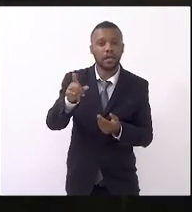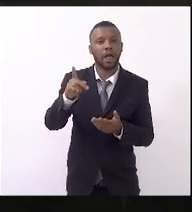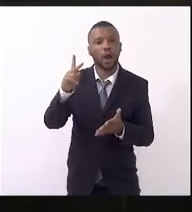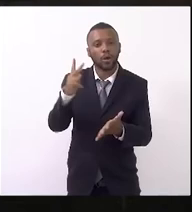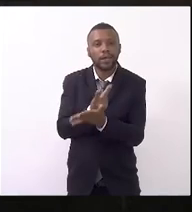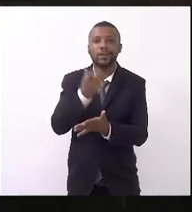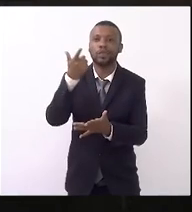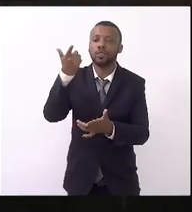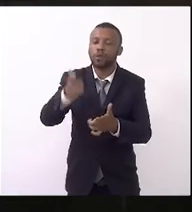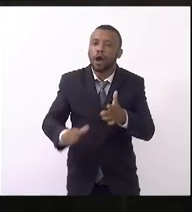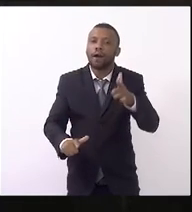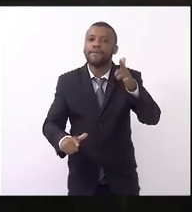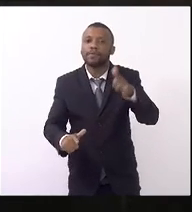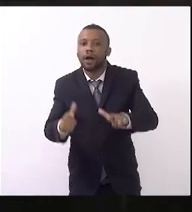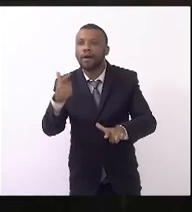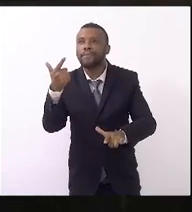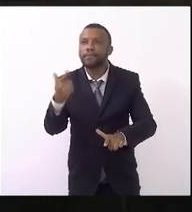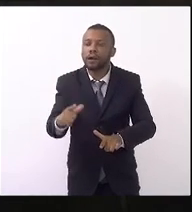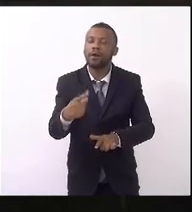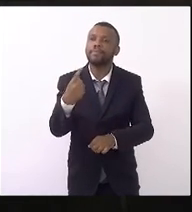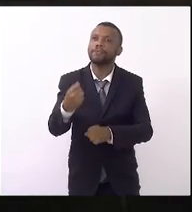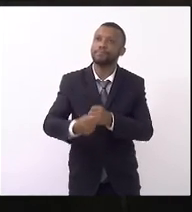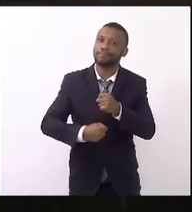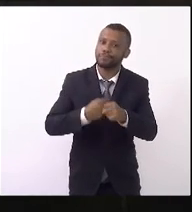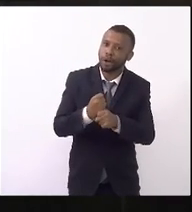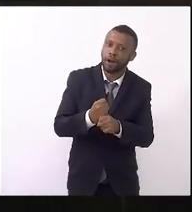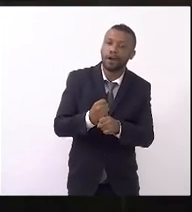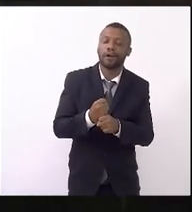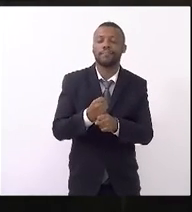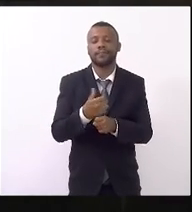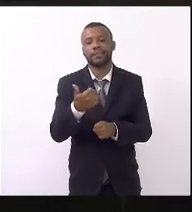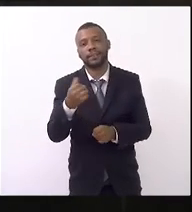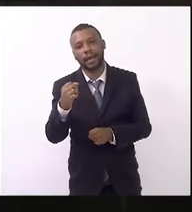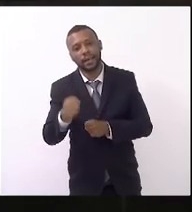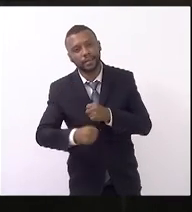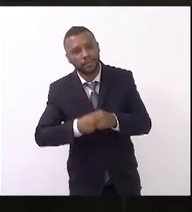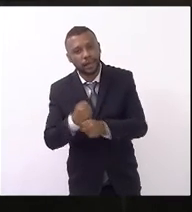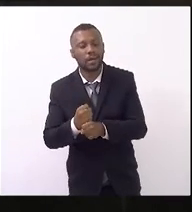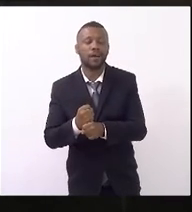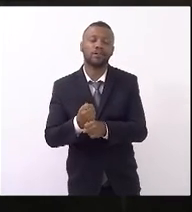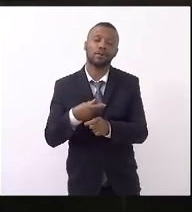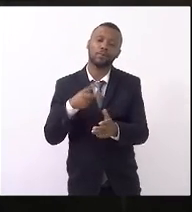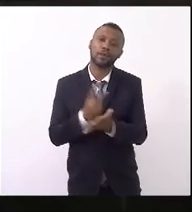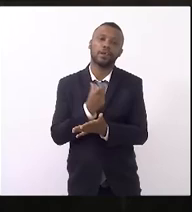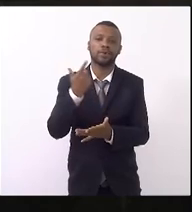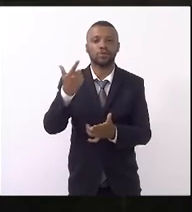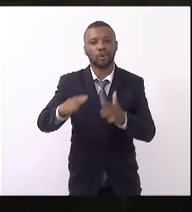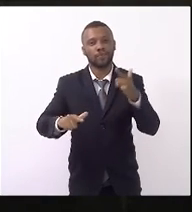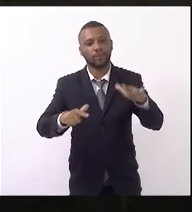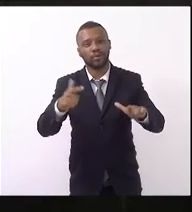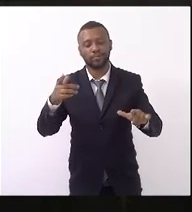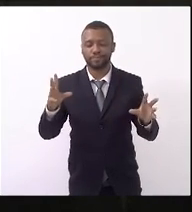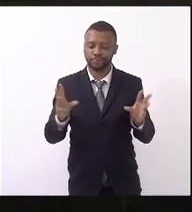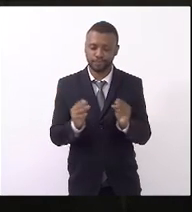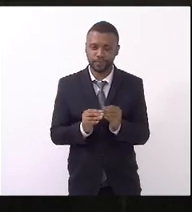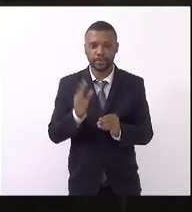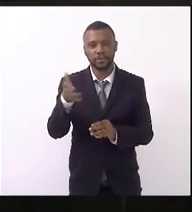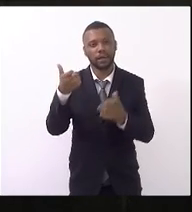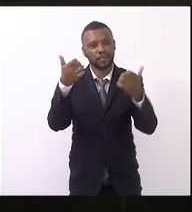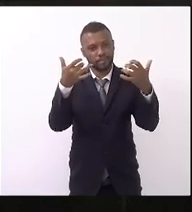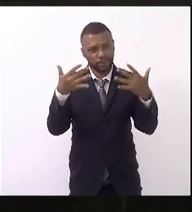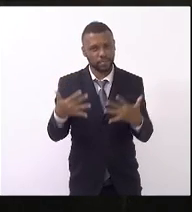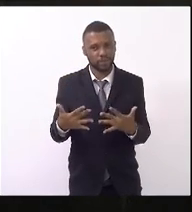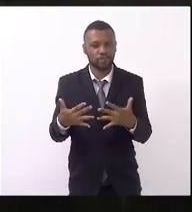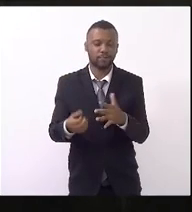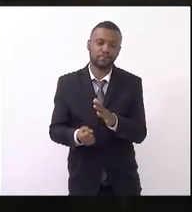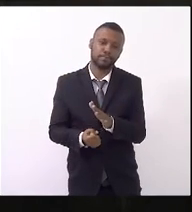elas acontecem a cada ano, a cada biênio, enfim. Mas, como já falei sobre isso muitas vezes, hoje eu